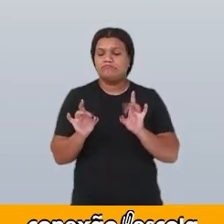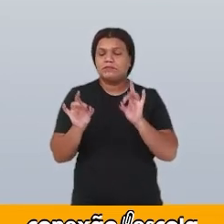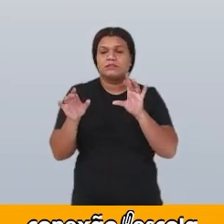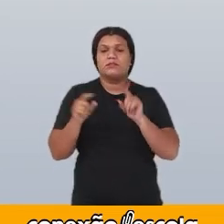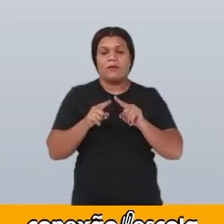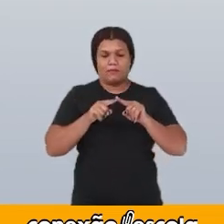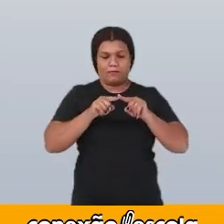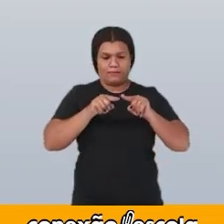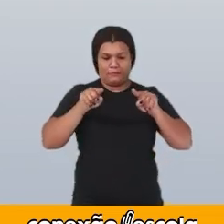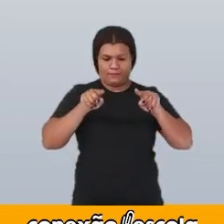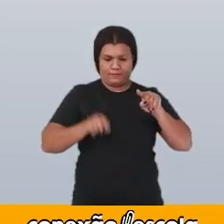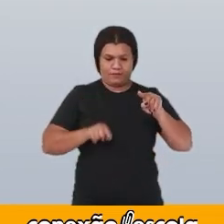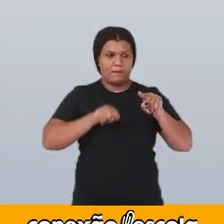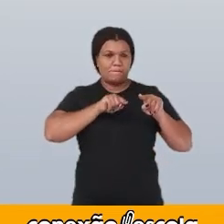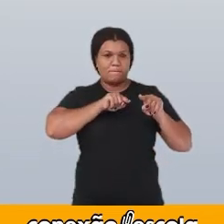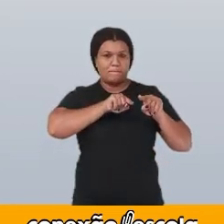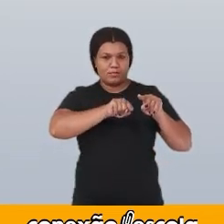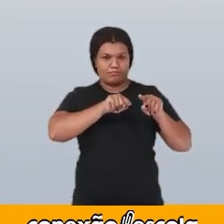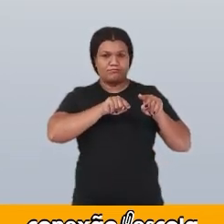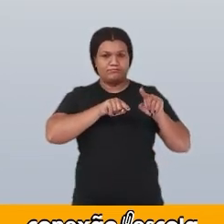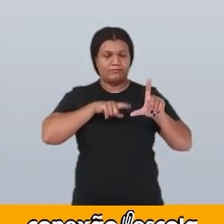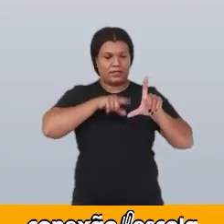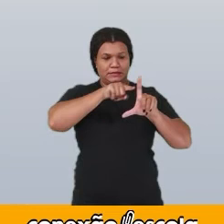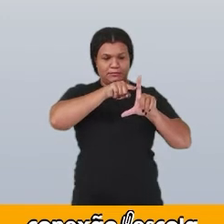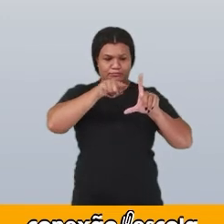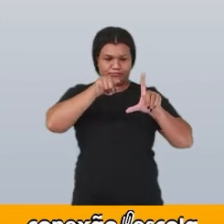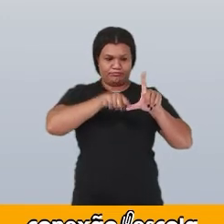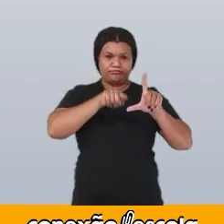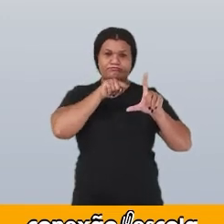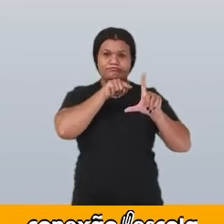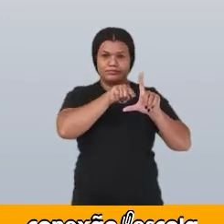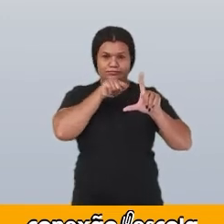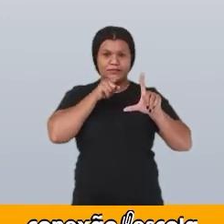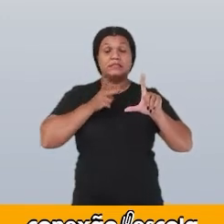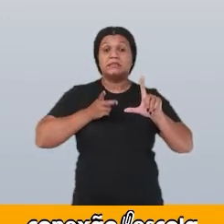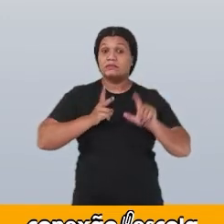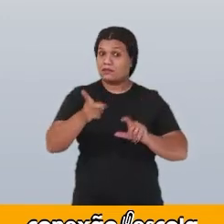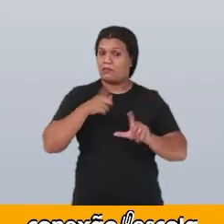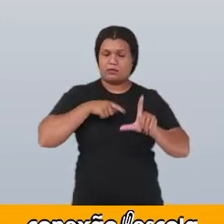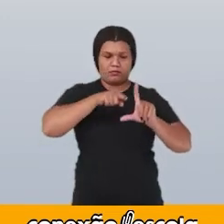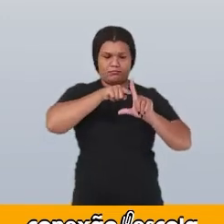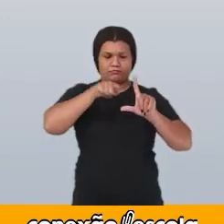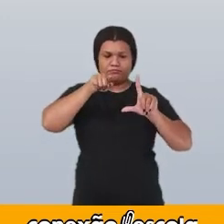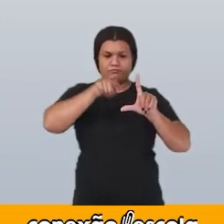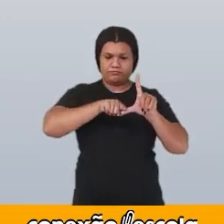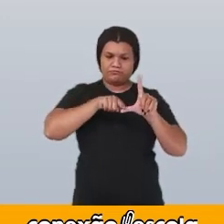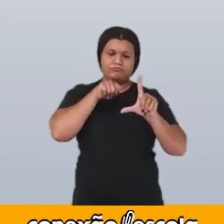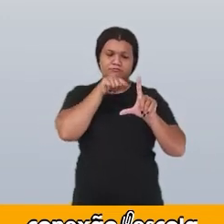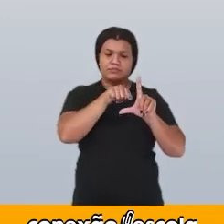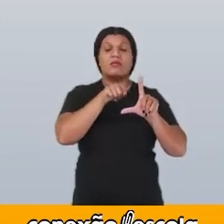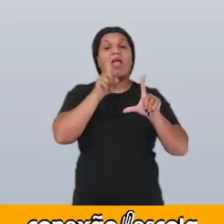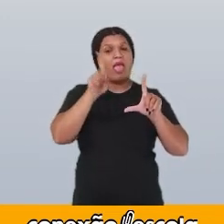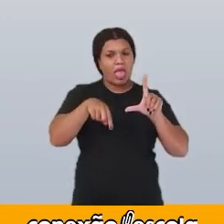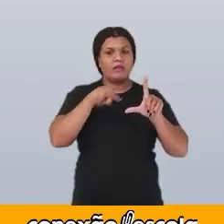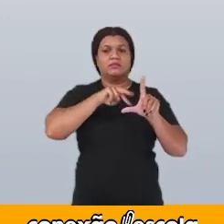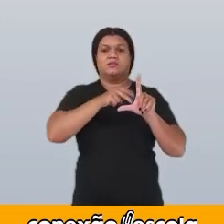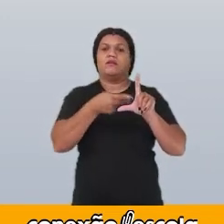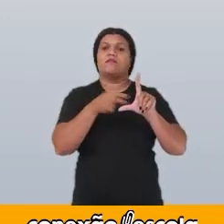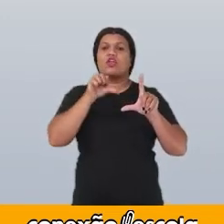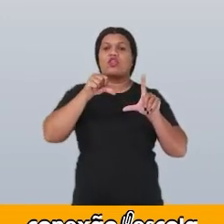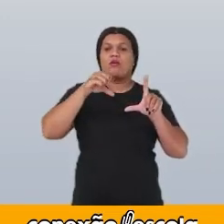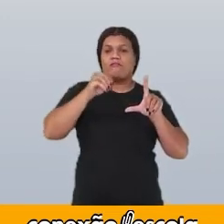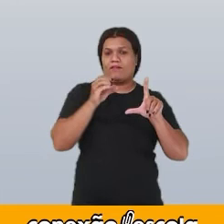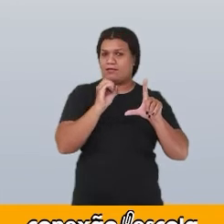esse quadradinho com o pontinho no meio. Então, sempre que tiver o quadradinho com o pontinho no meio, é 90 graus, mesmo que não